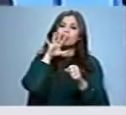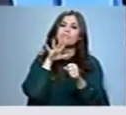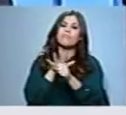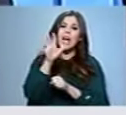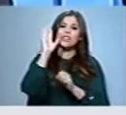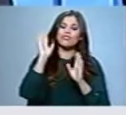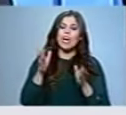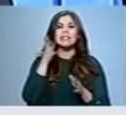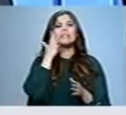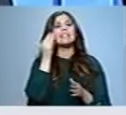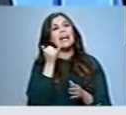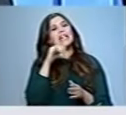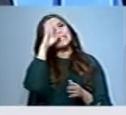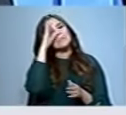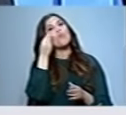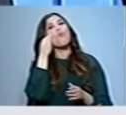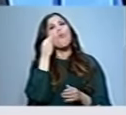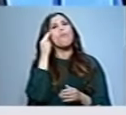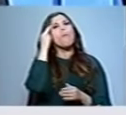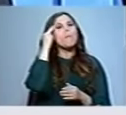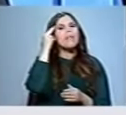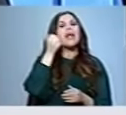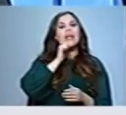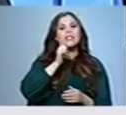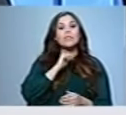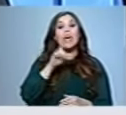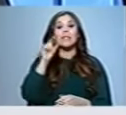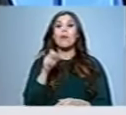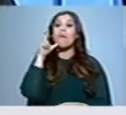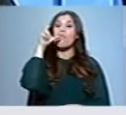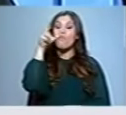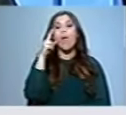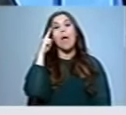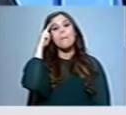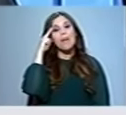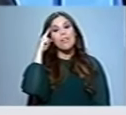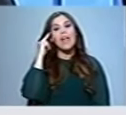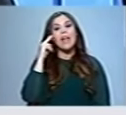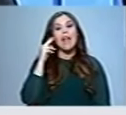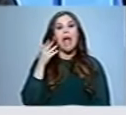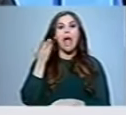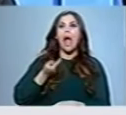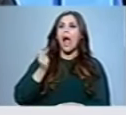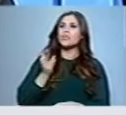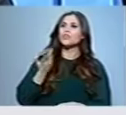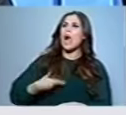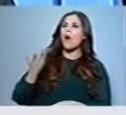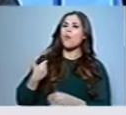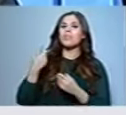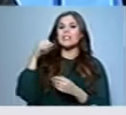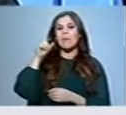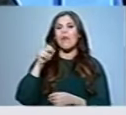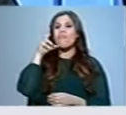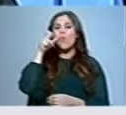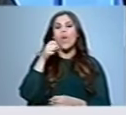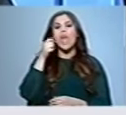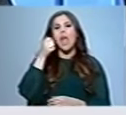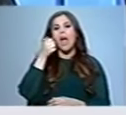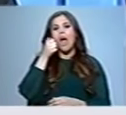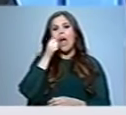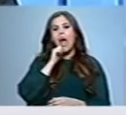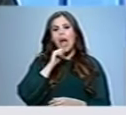procuraste saber como é que é na Madeira e nos Açores? Já fui, olha, fui à Madeira aqui há uns anos e fui aos Açores agora em janeiro. Apanhei uma viagem em Lisboa,